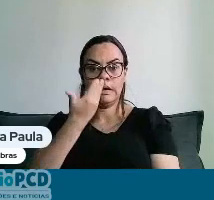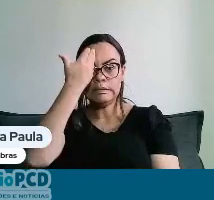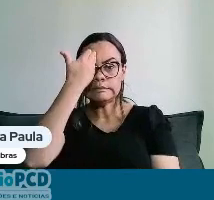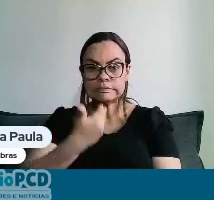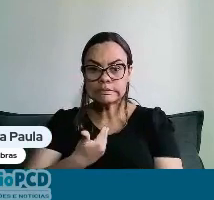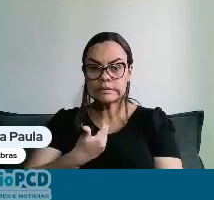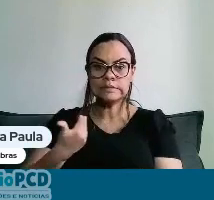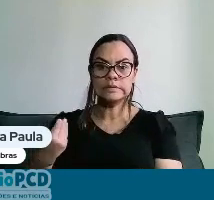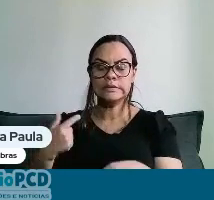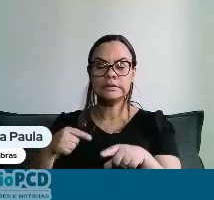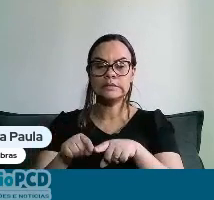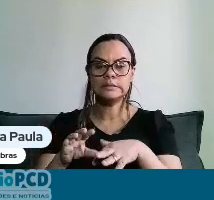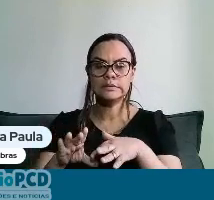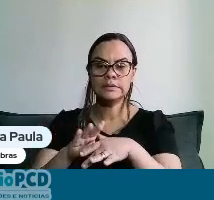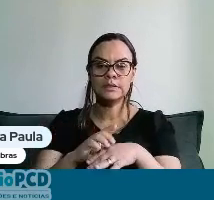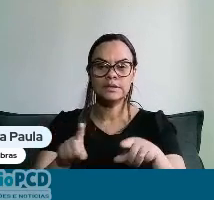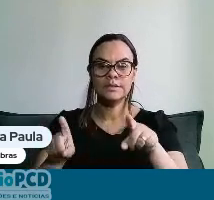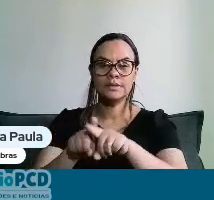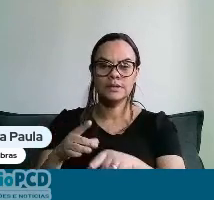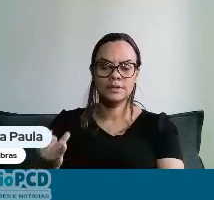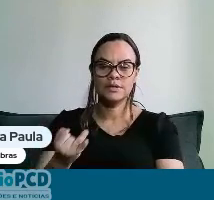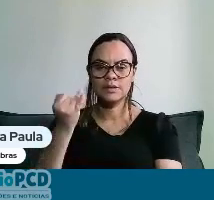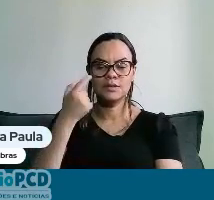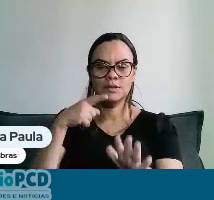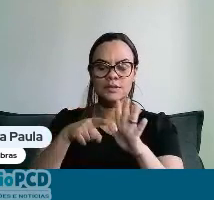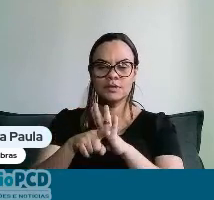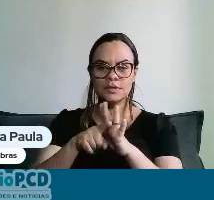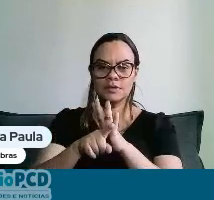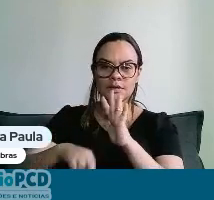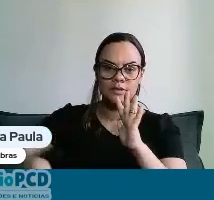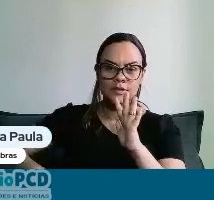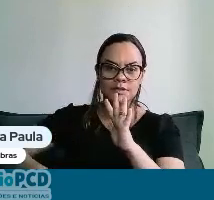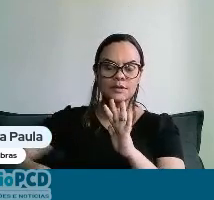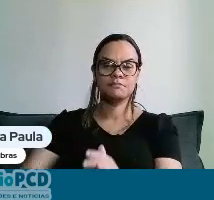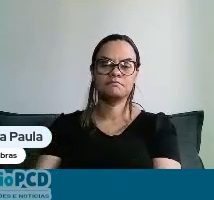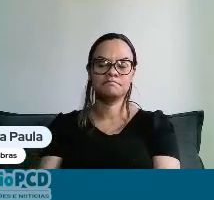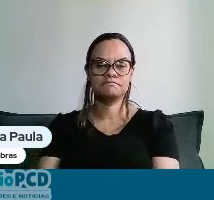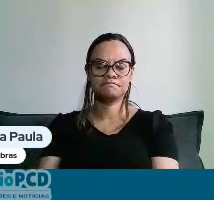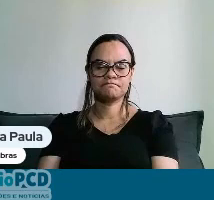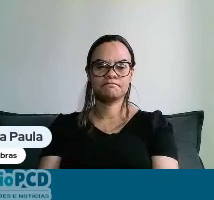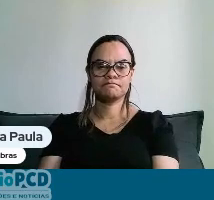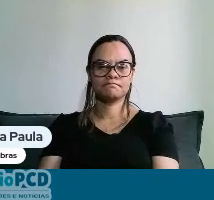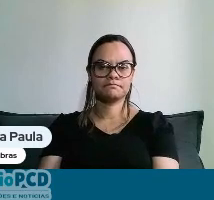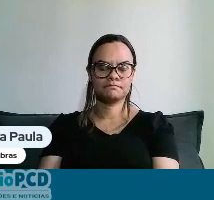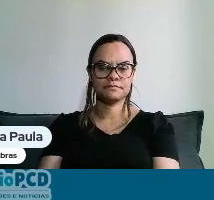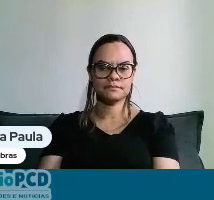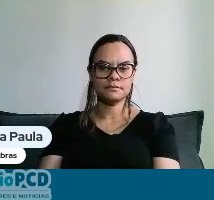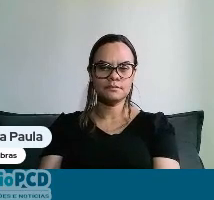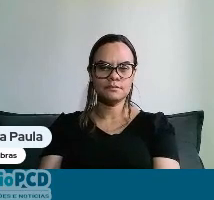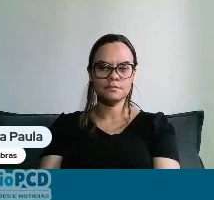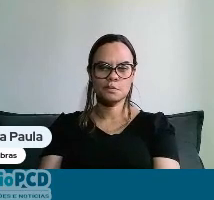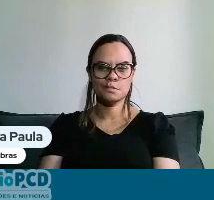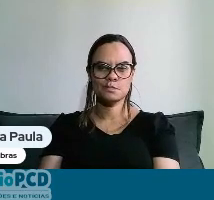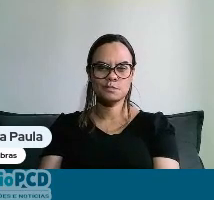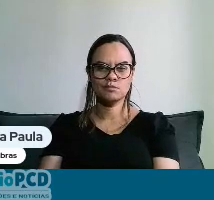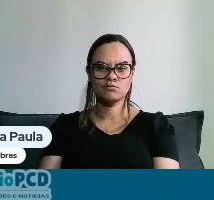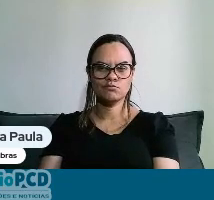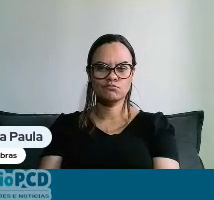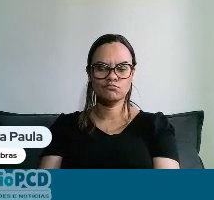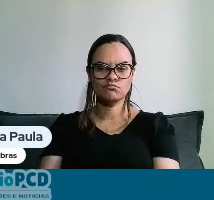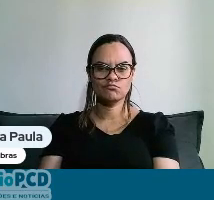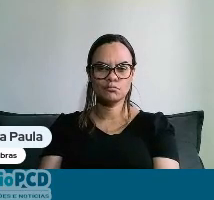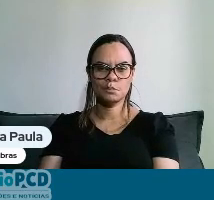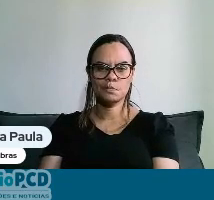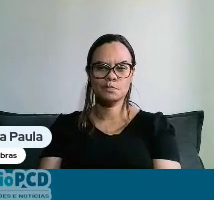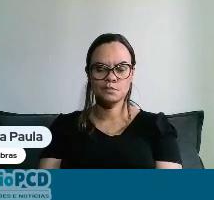com mais frequência, também é importante investigar a função renal desse paciente para ver se não está tendo uma deterioração da função renal também. Pacientes